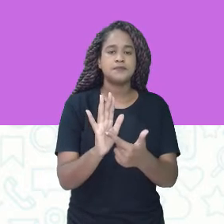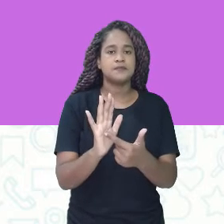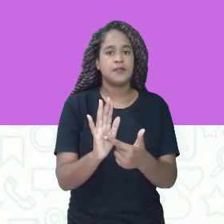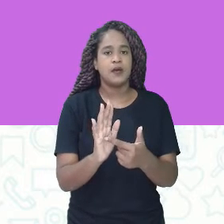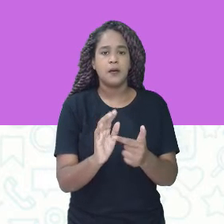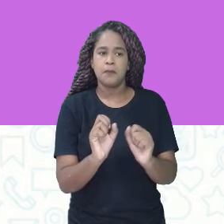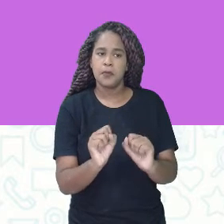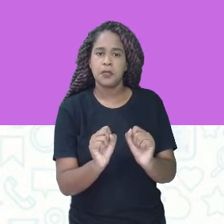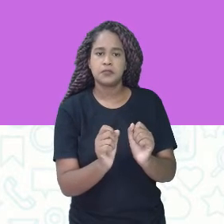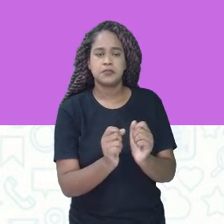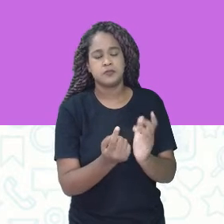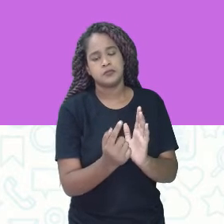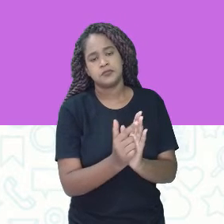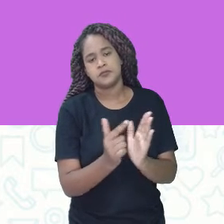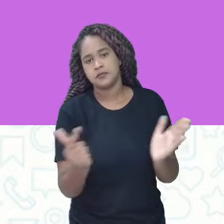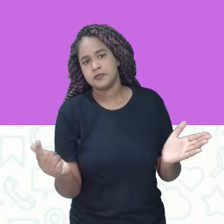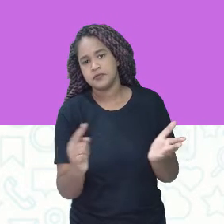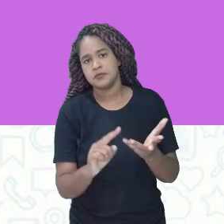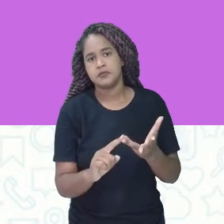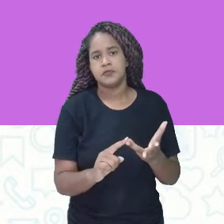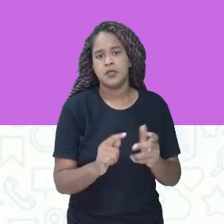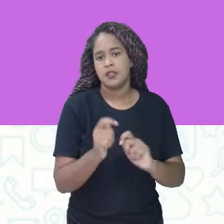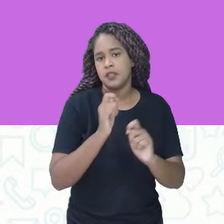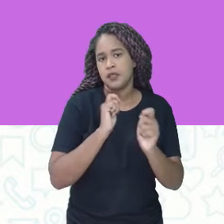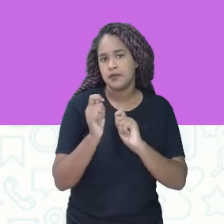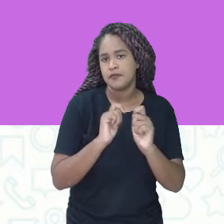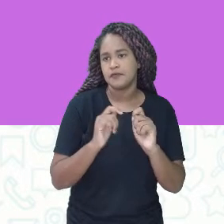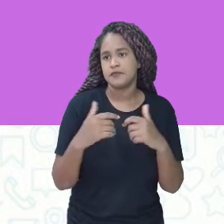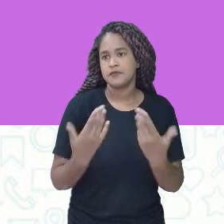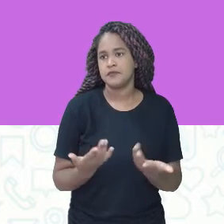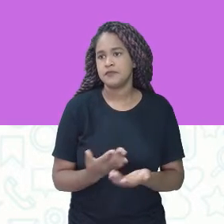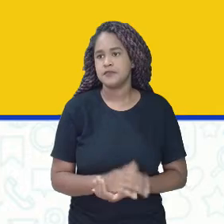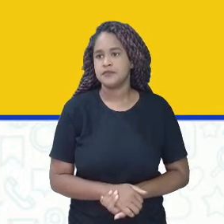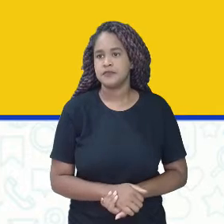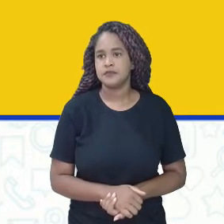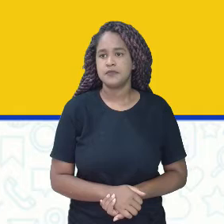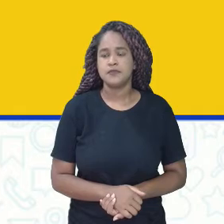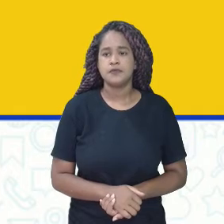jornal. Por quê? Quais seriam as consequências?